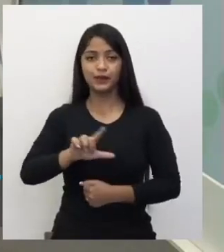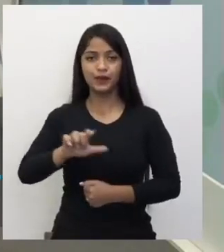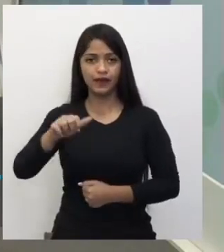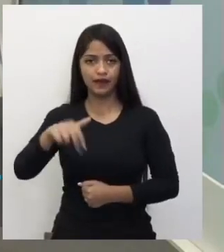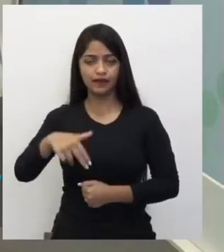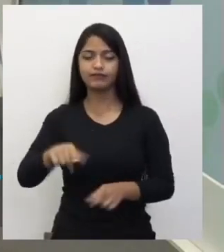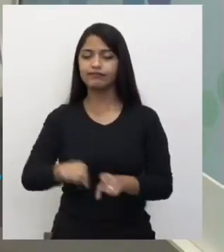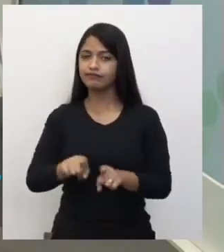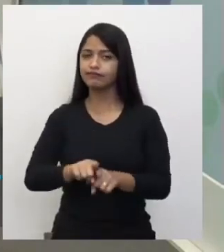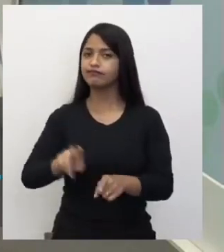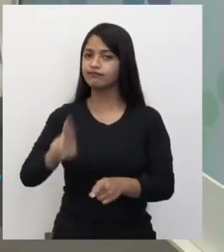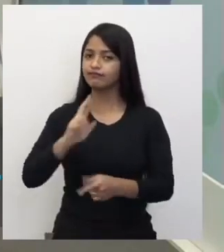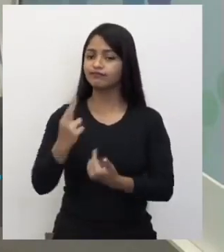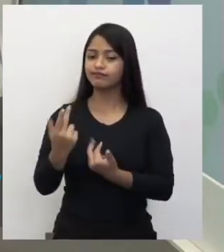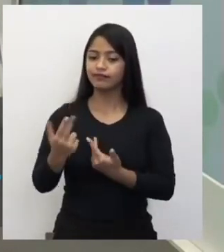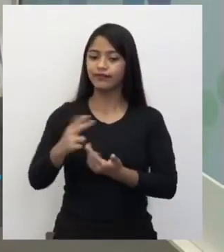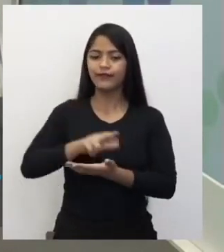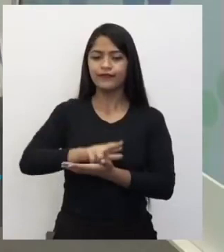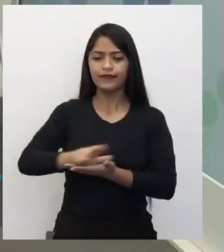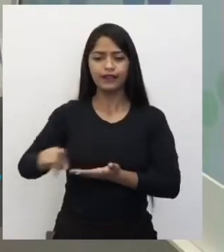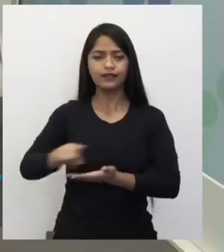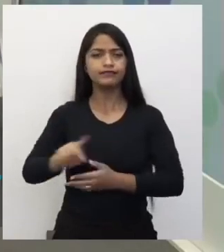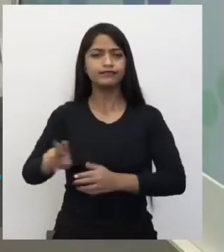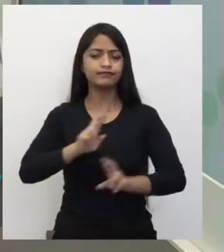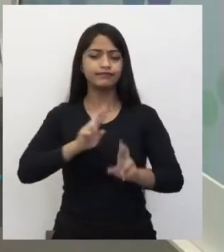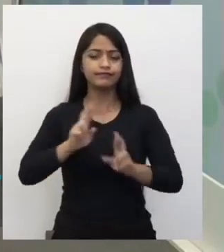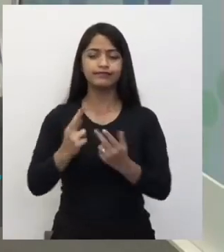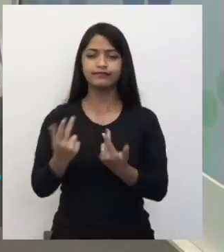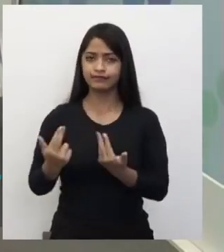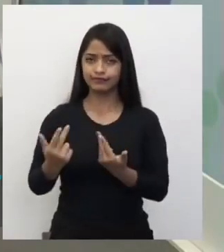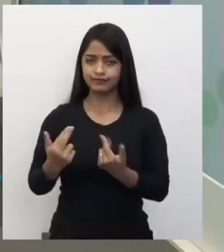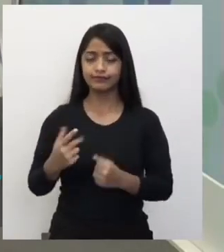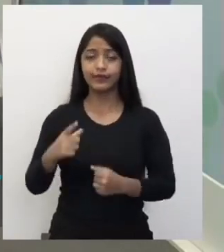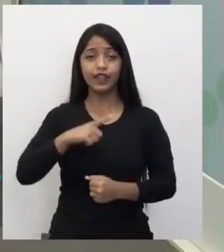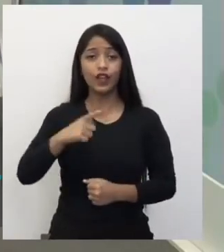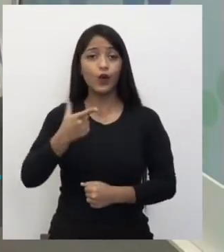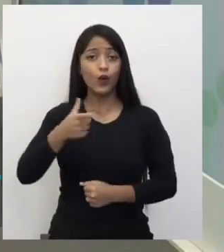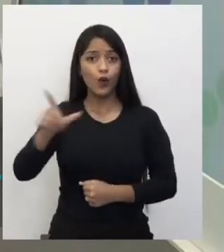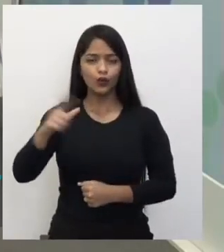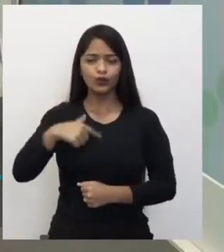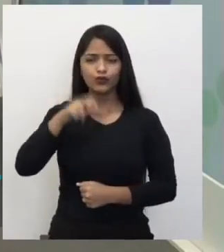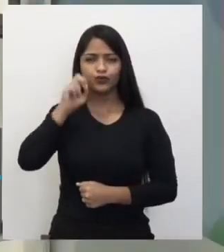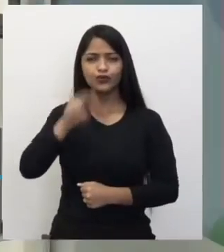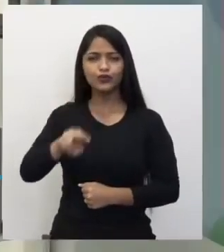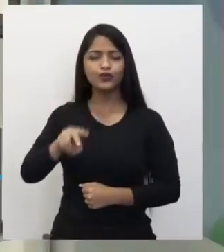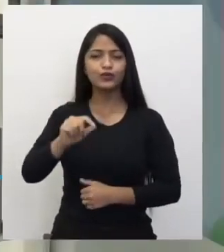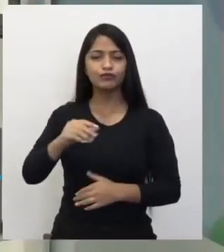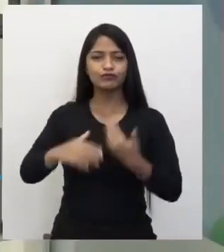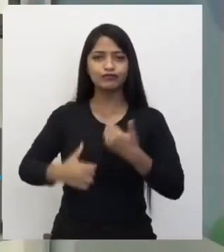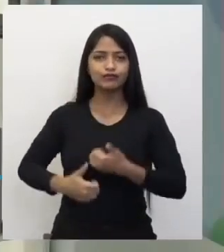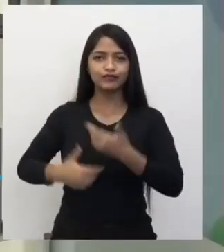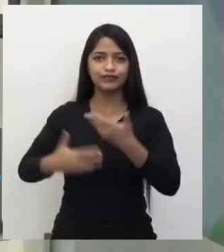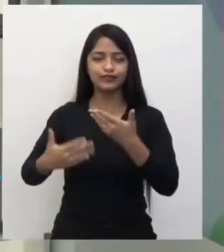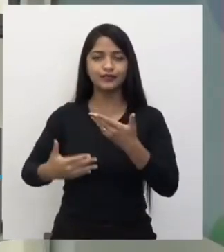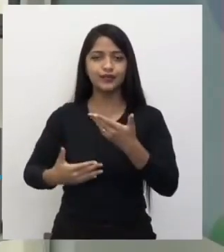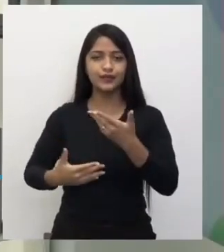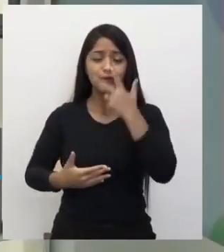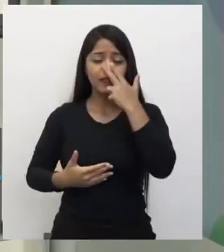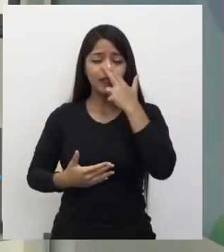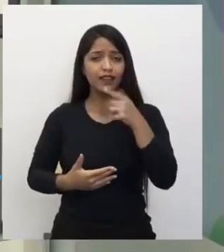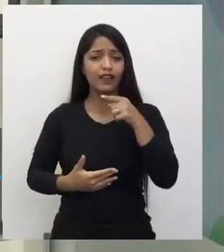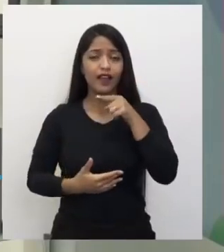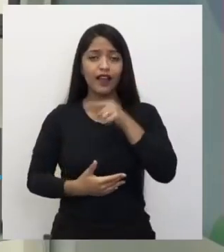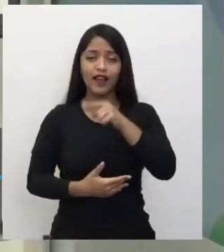Janaína. Vários dizendo a mesma coisa, né? Eu vi um outro aqui que achou bonitinho, que falou, ele levou muito pro lado das ararinhas.